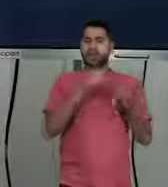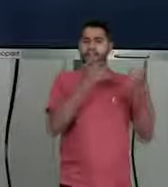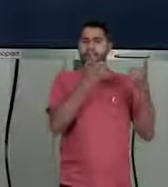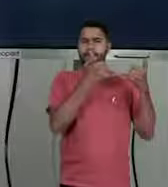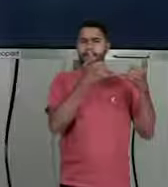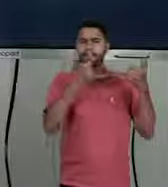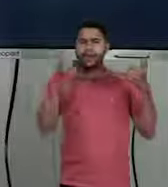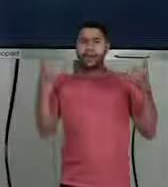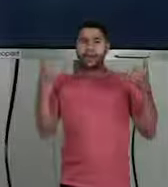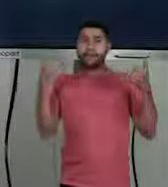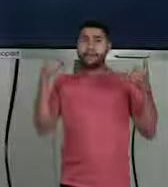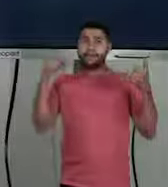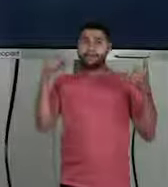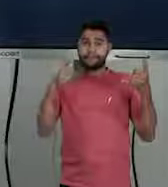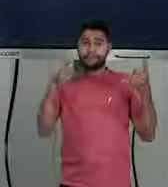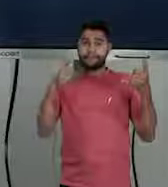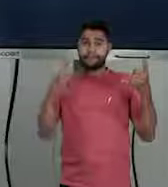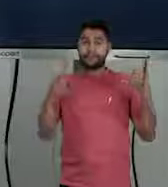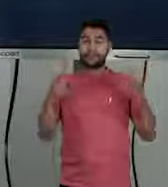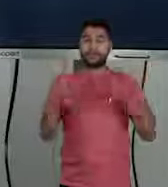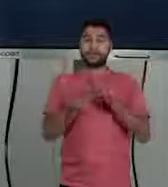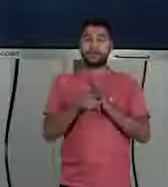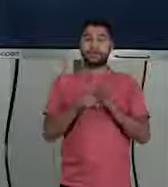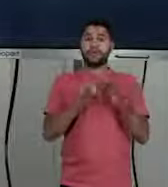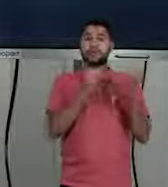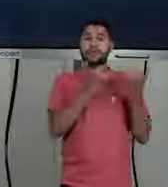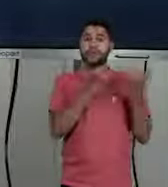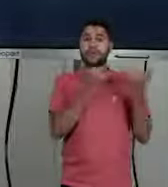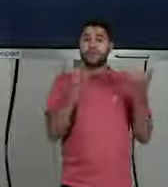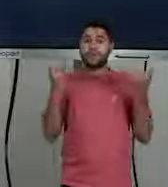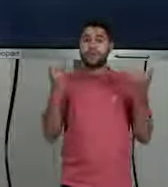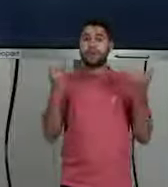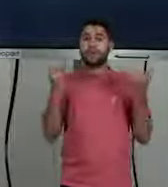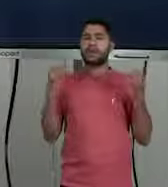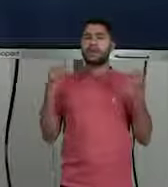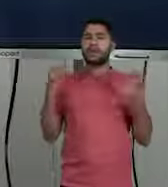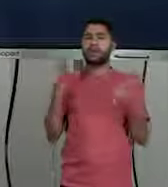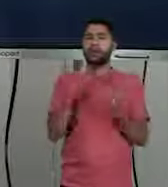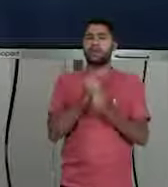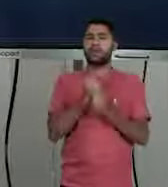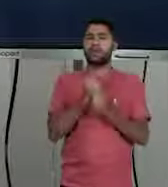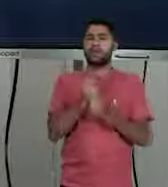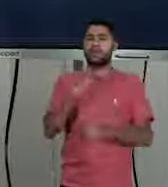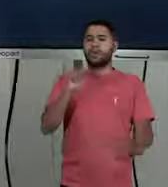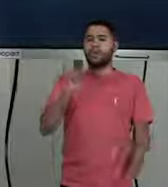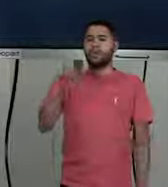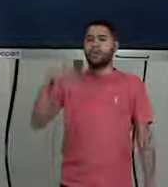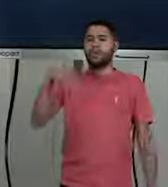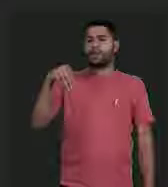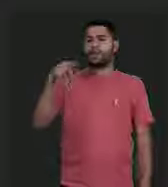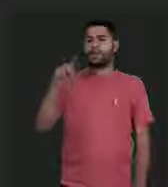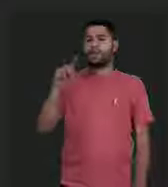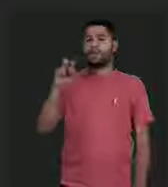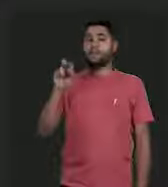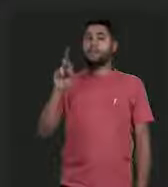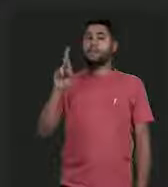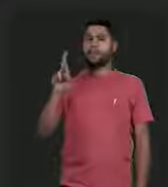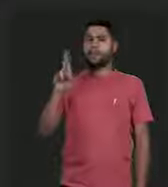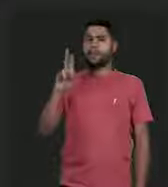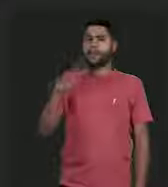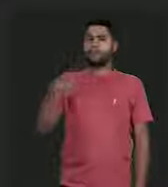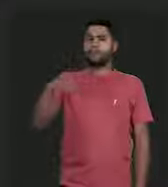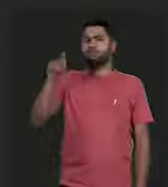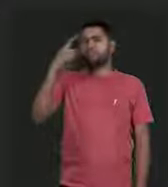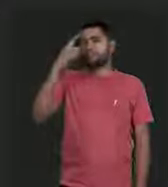Essa passagem da corrente elétrica, a gente mede em ampere. Então, pensa que são